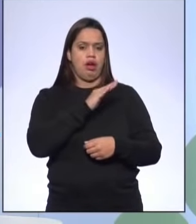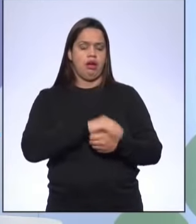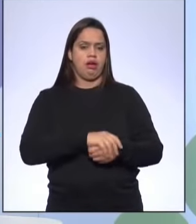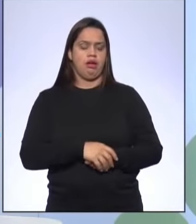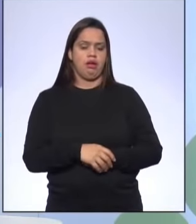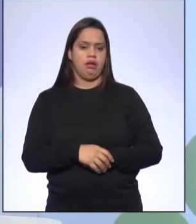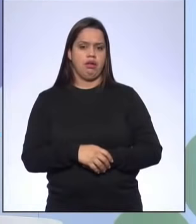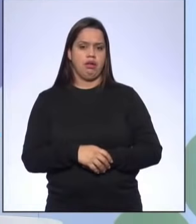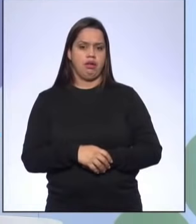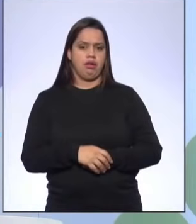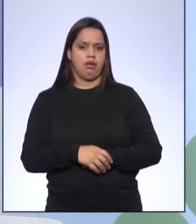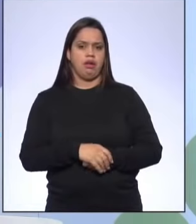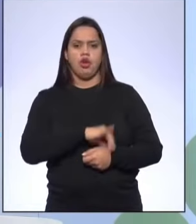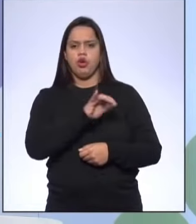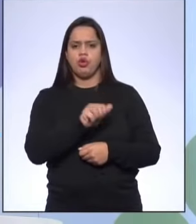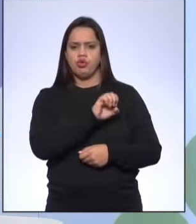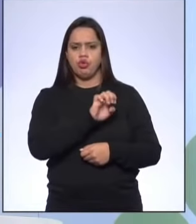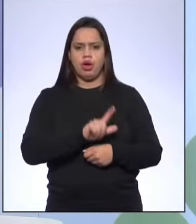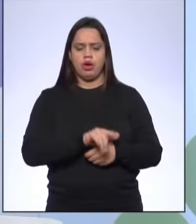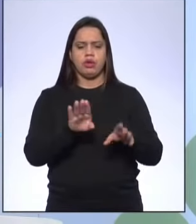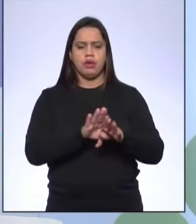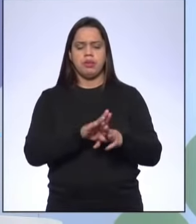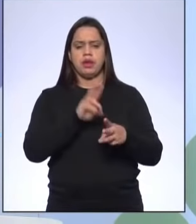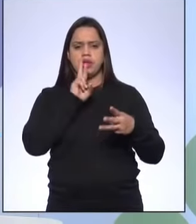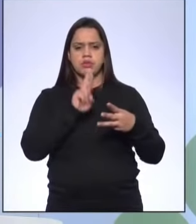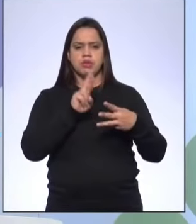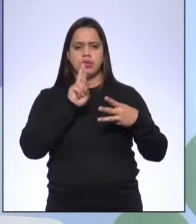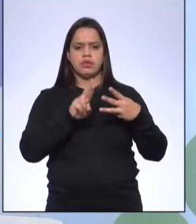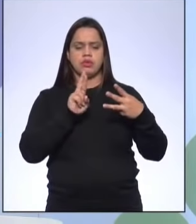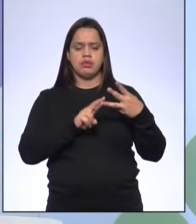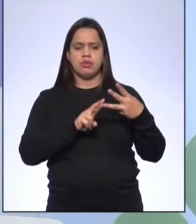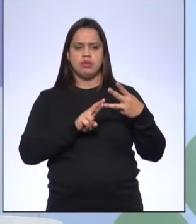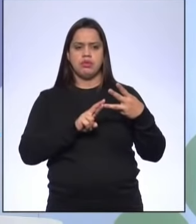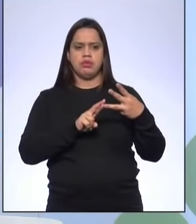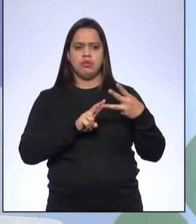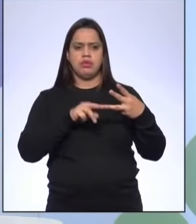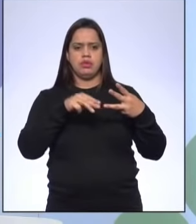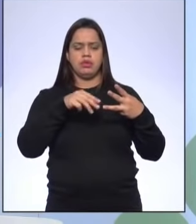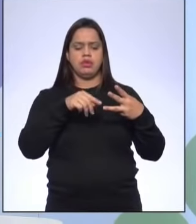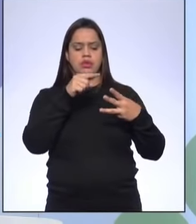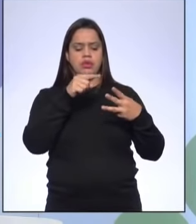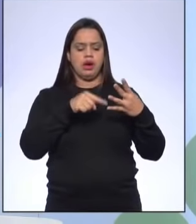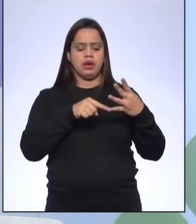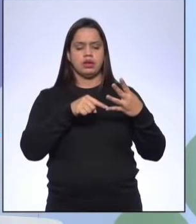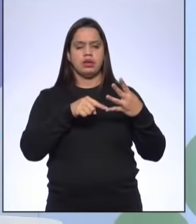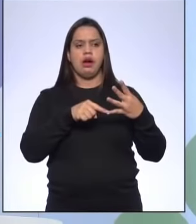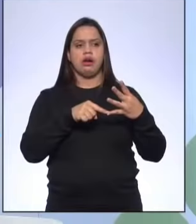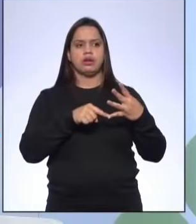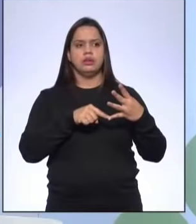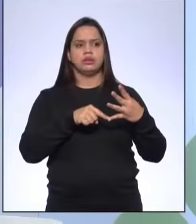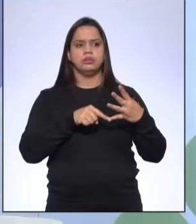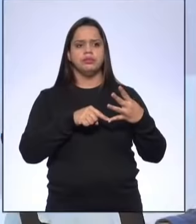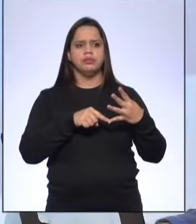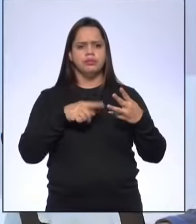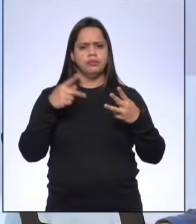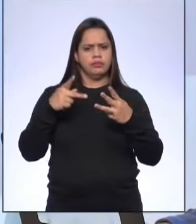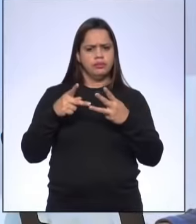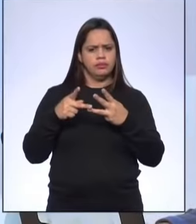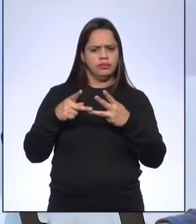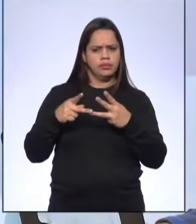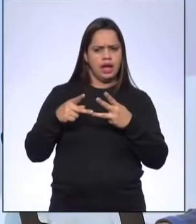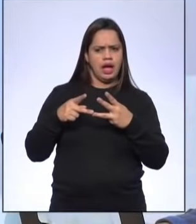o joel também respondeu der e o vitor respondeu my my é dele a